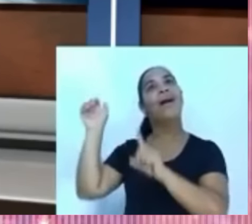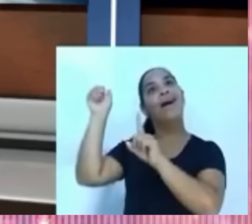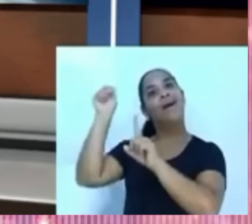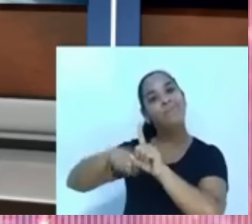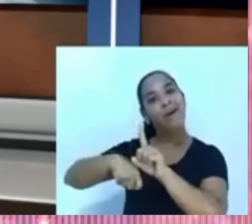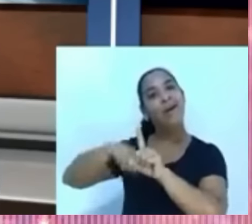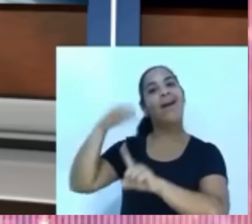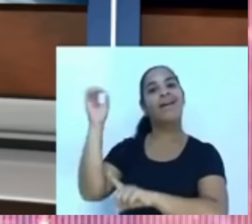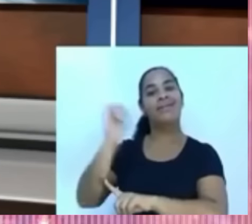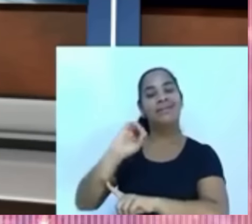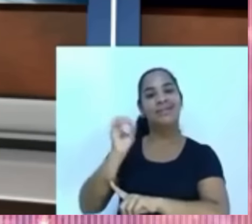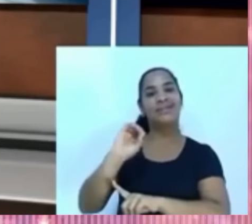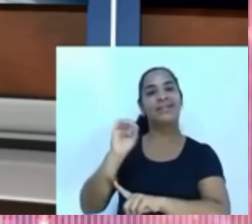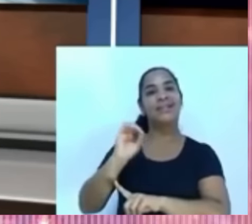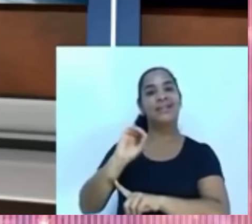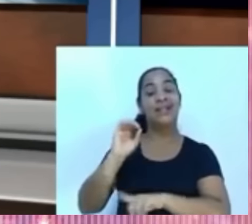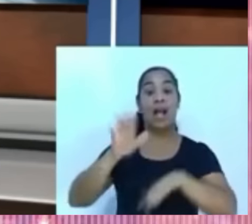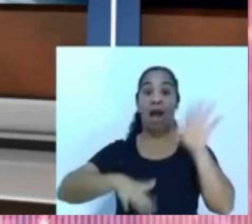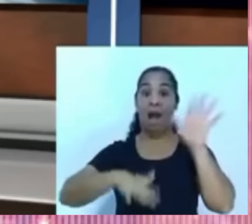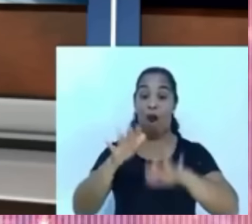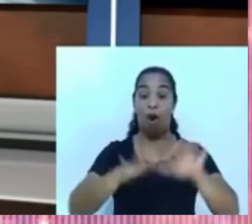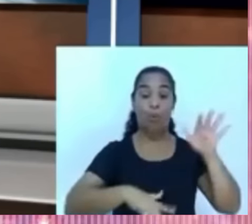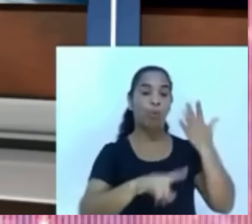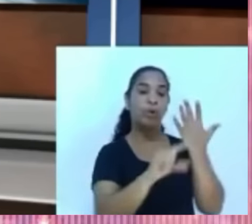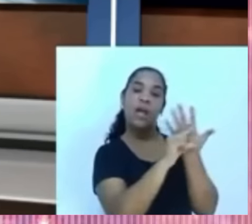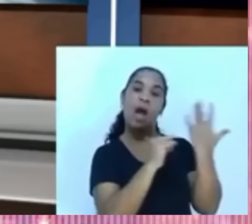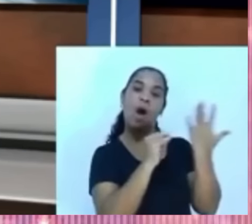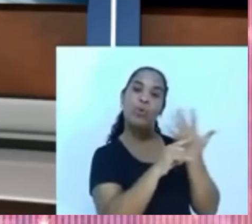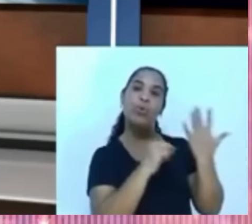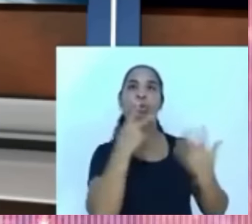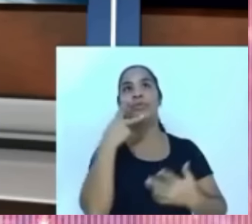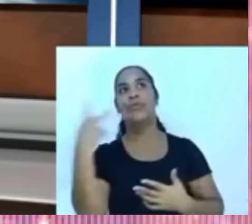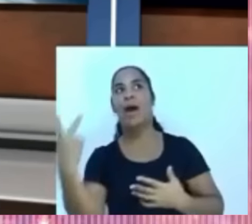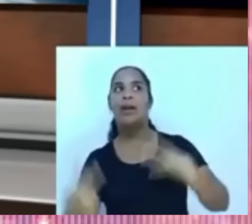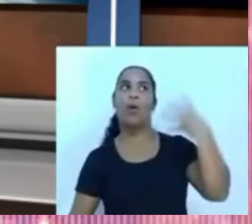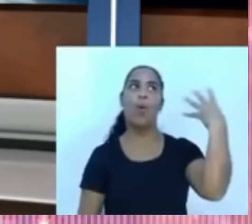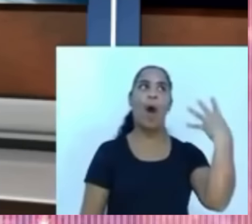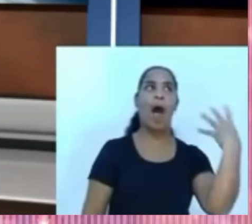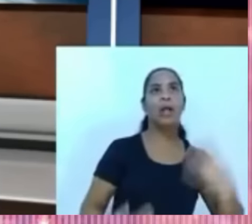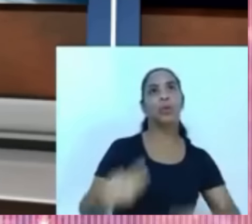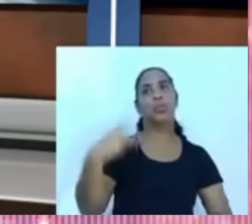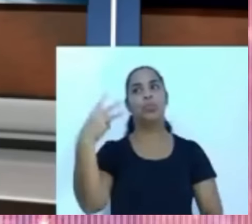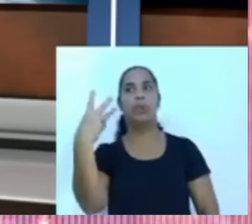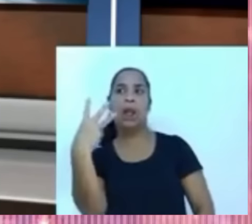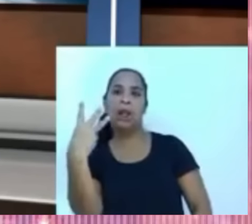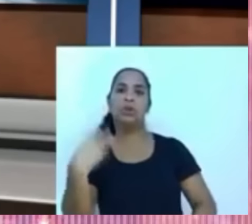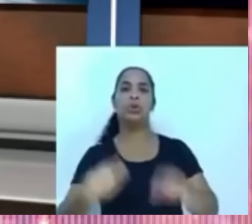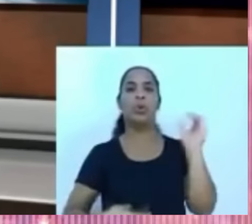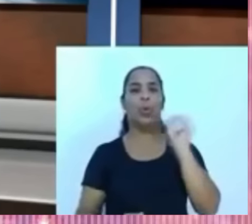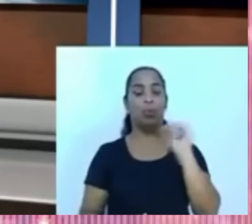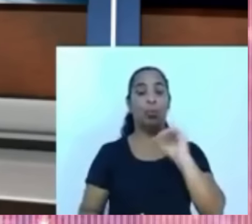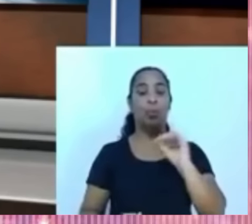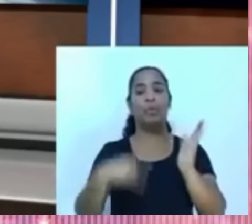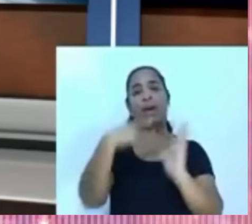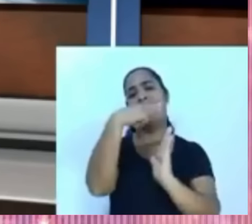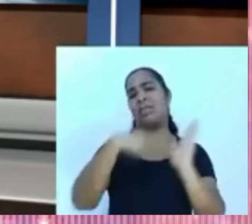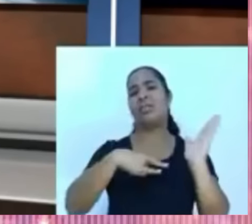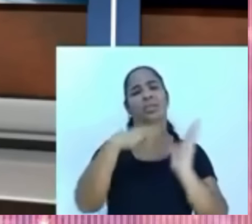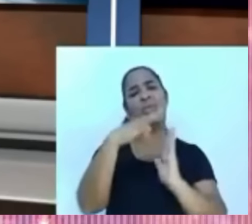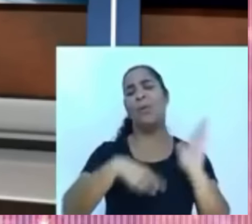bem alguns escritores dizem que foi no dia 4 Mas que a diferença faz a documentação é muito